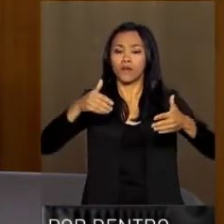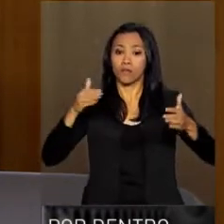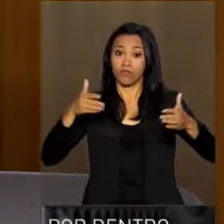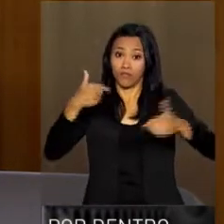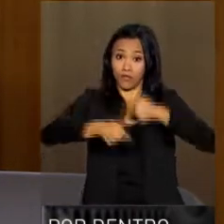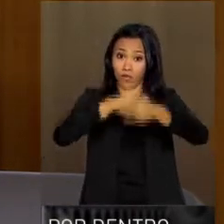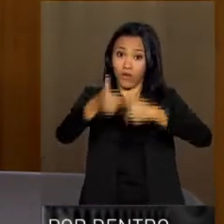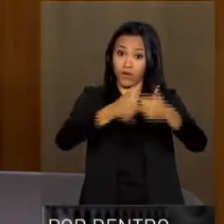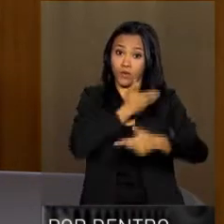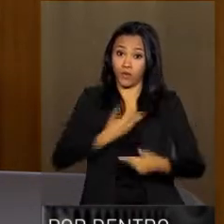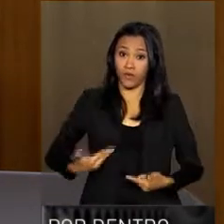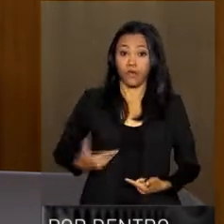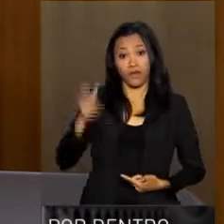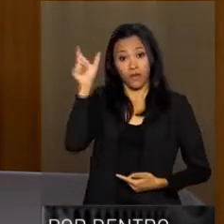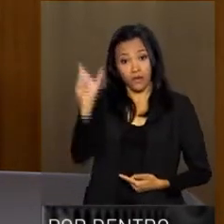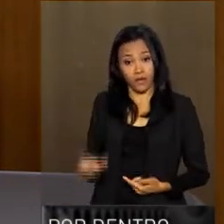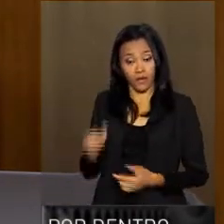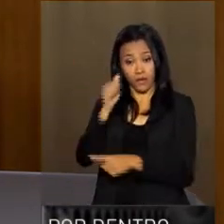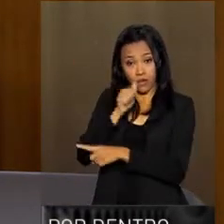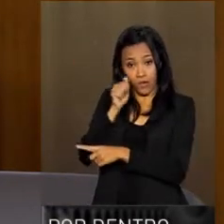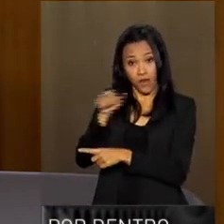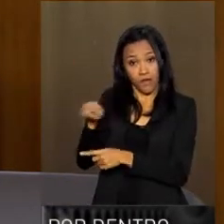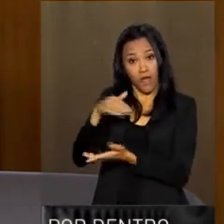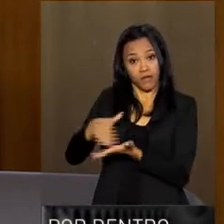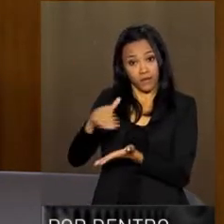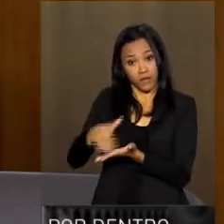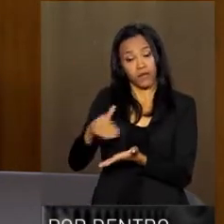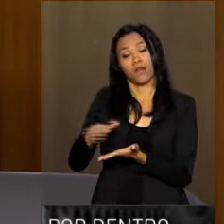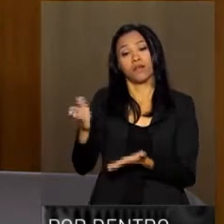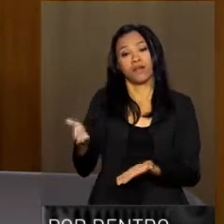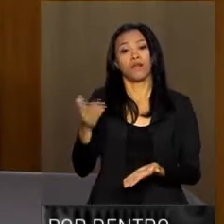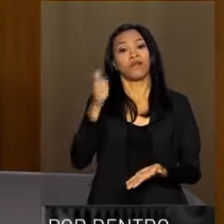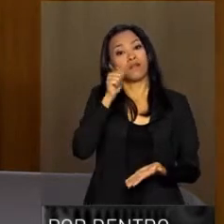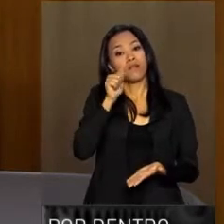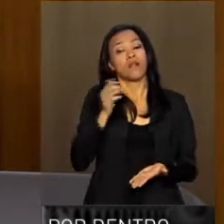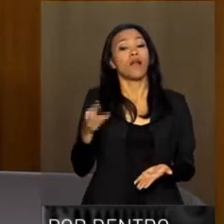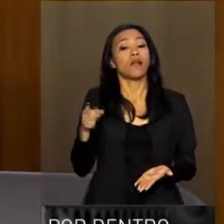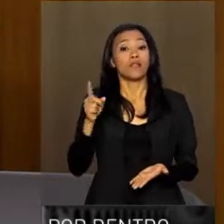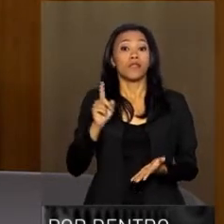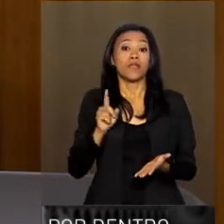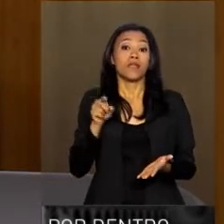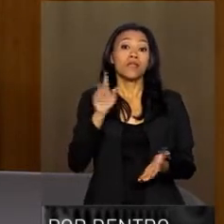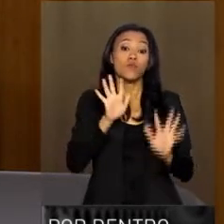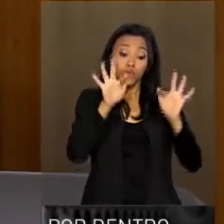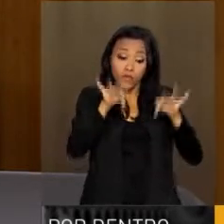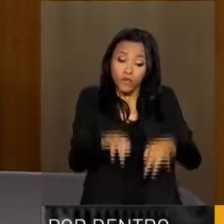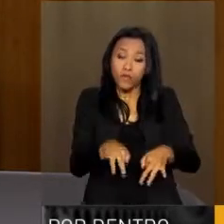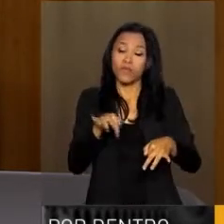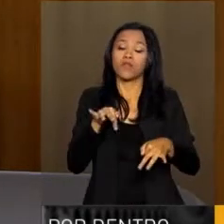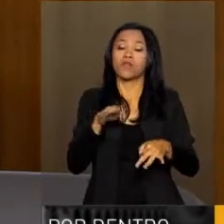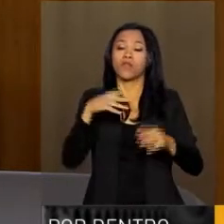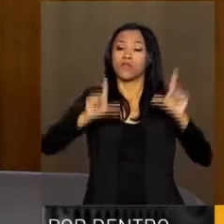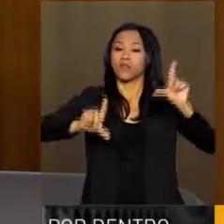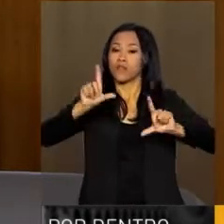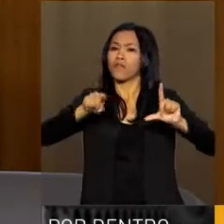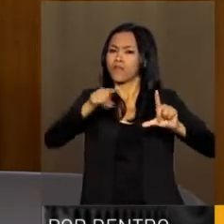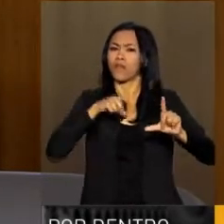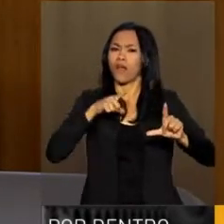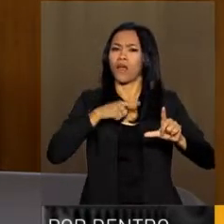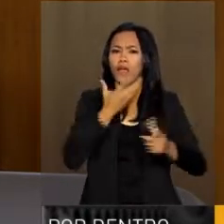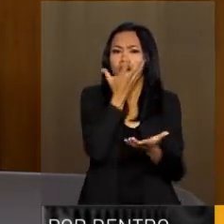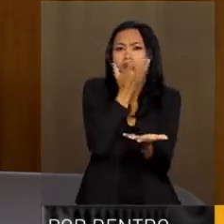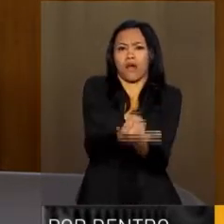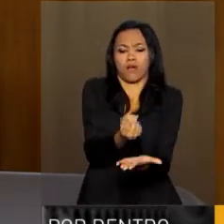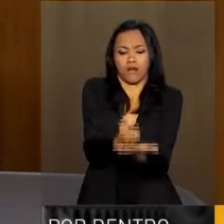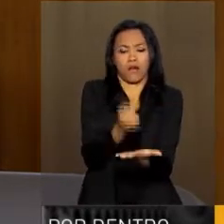da secretaria de políticas para as mulheres da presidência da república lembrando que ao final do programa o áudio estará disponível no site da